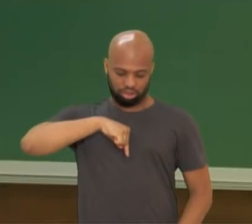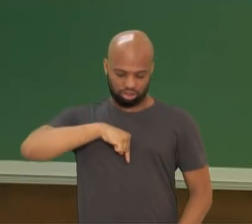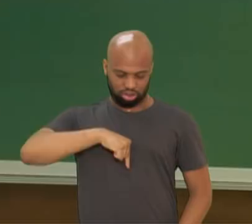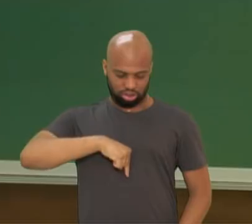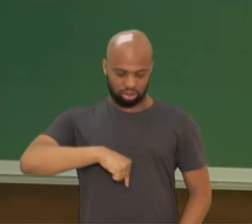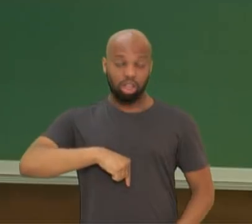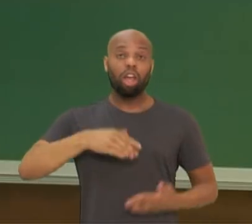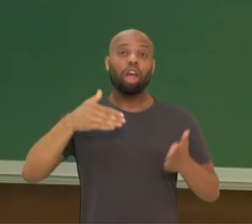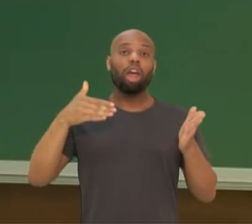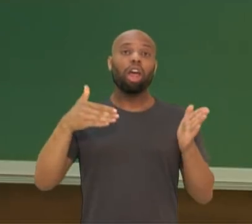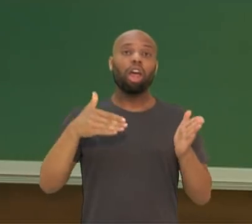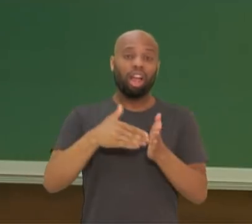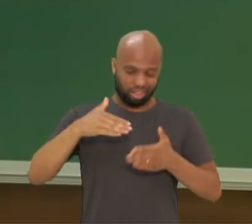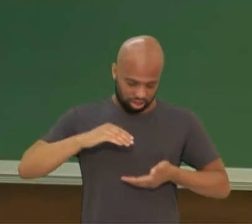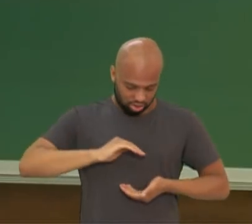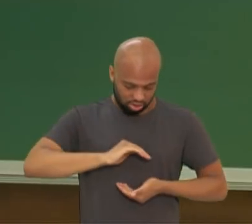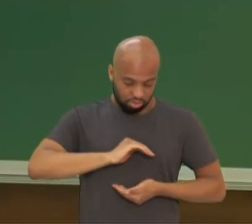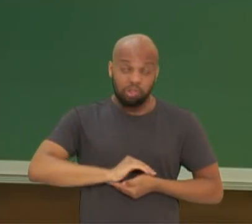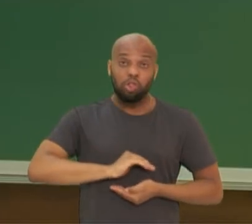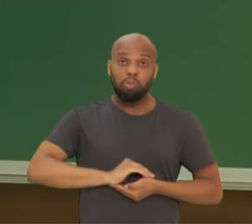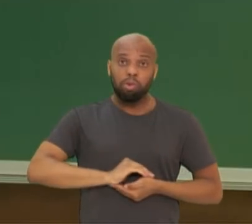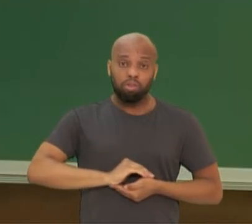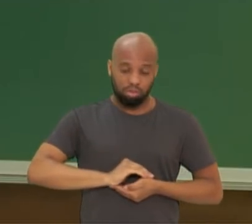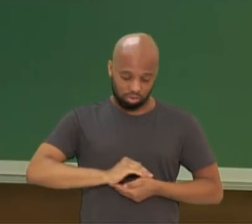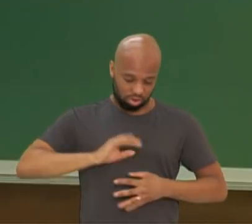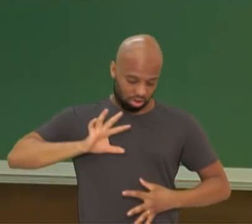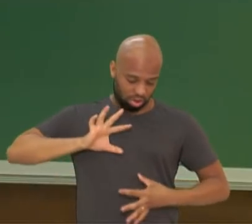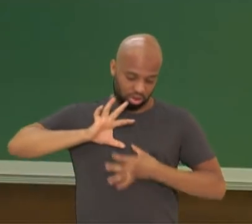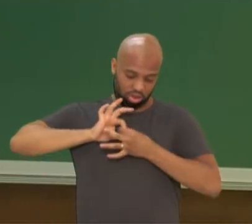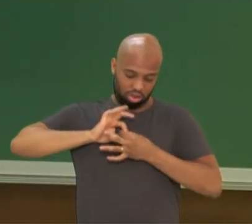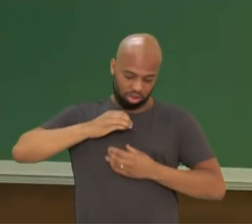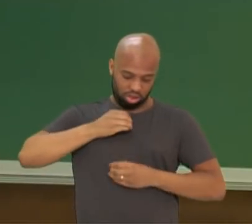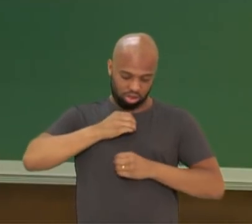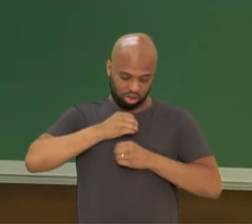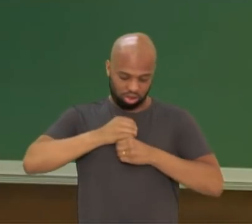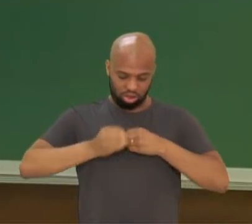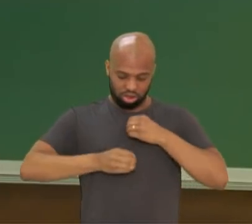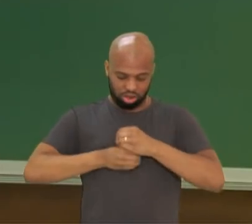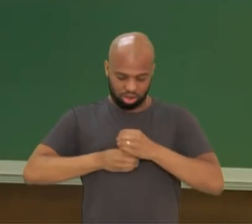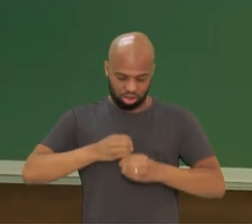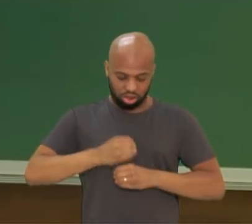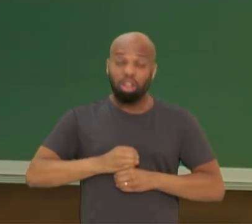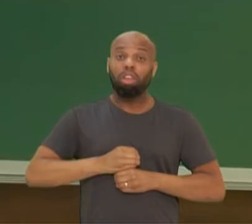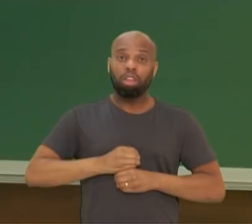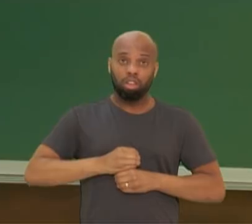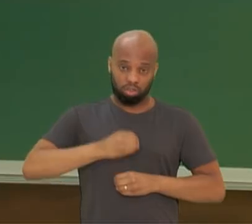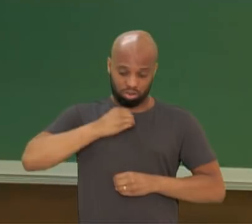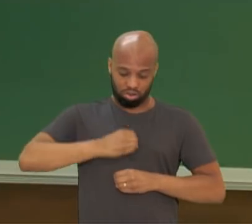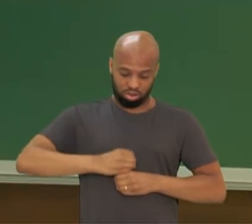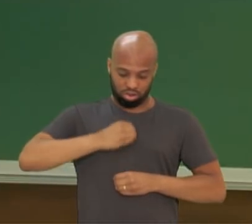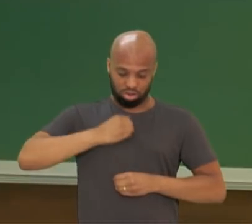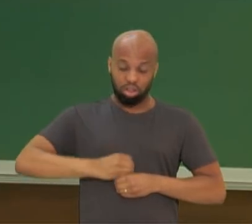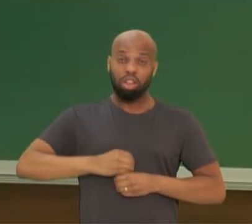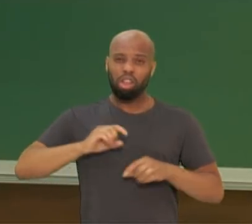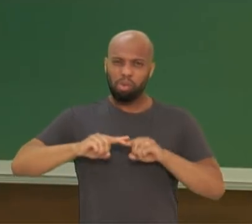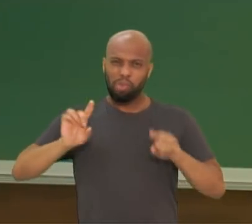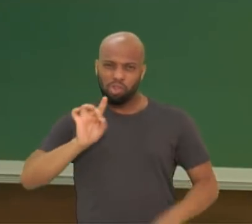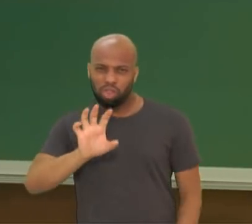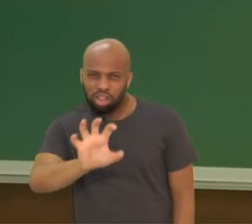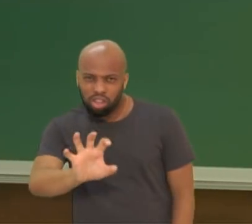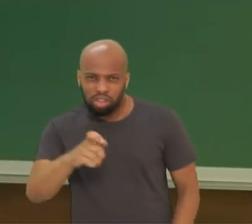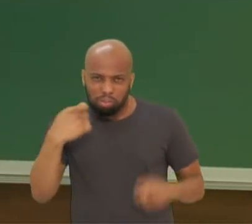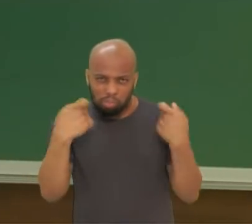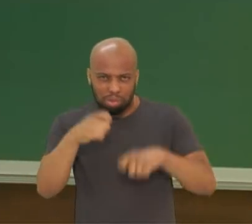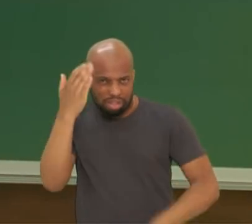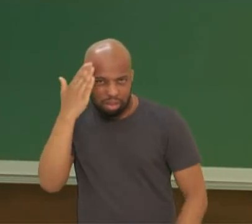alimento até o nosso estômago, tá? Então, é essa a função do esôfago. Mas não é só isso que a gente precisa